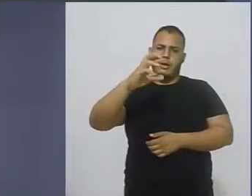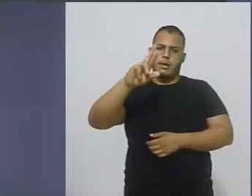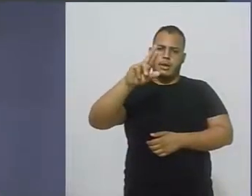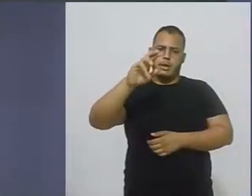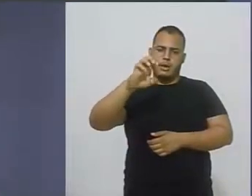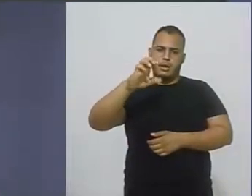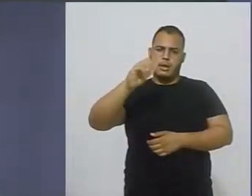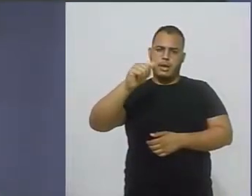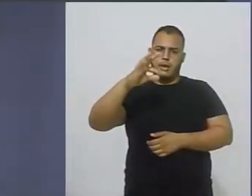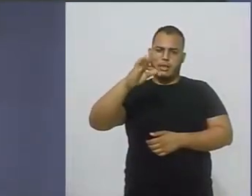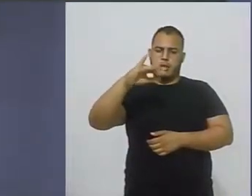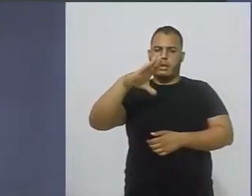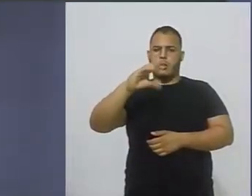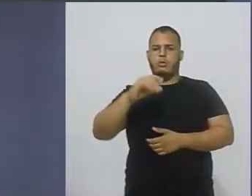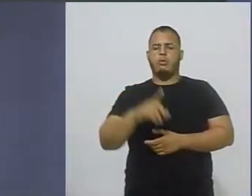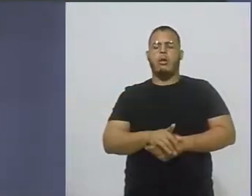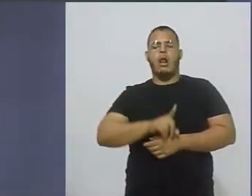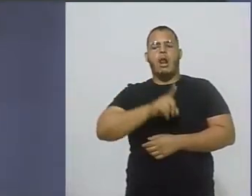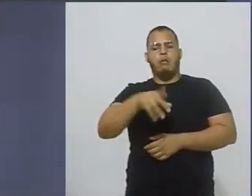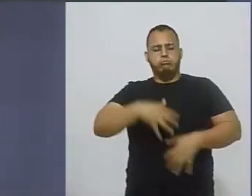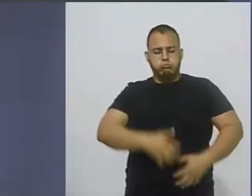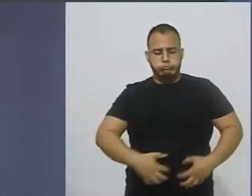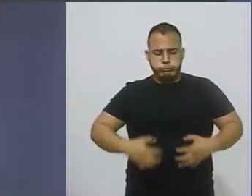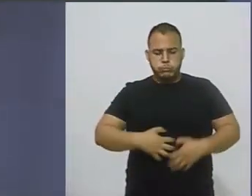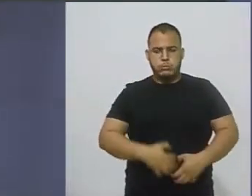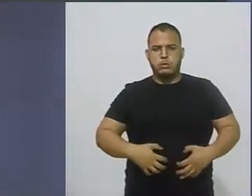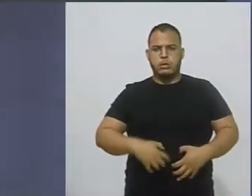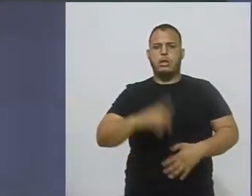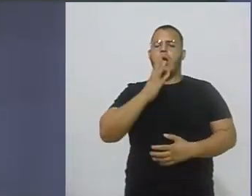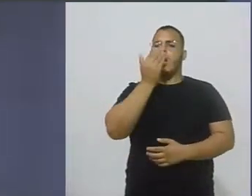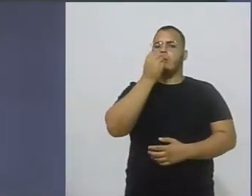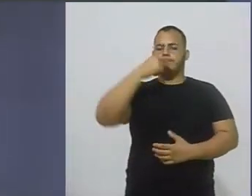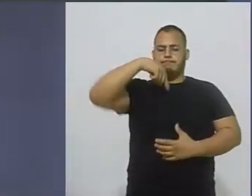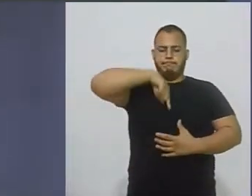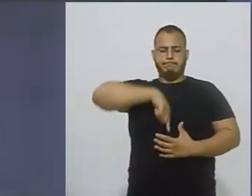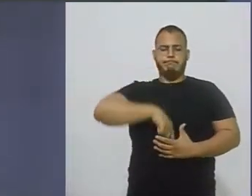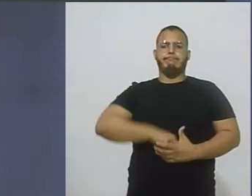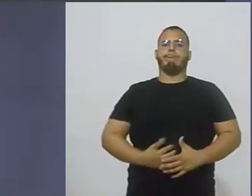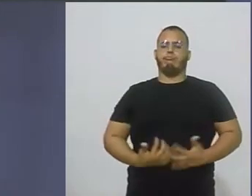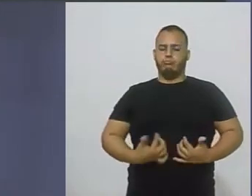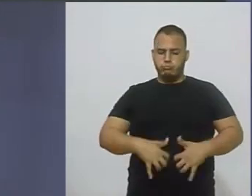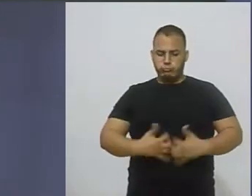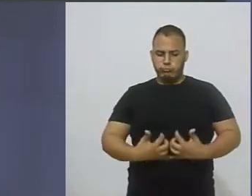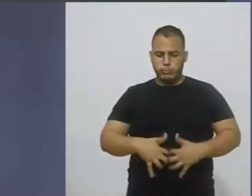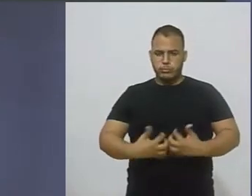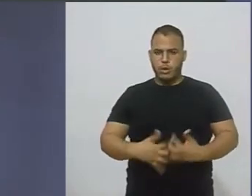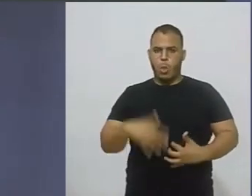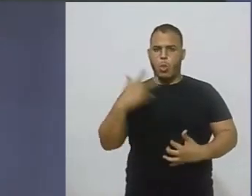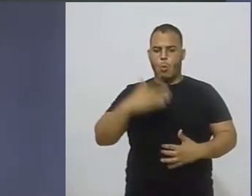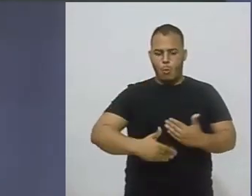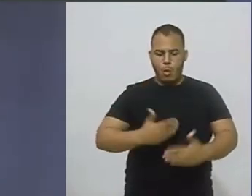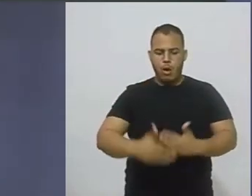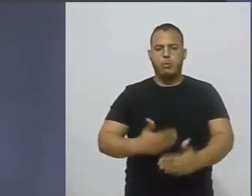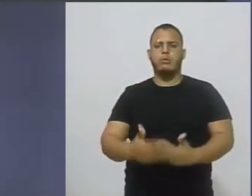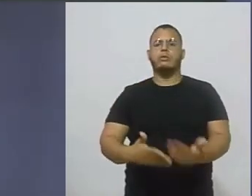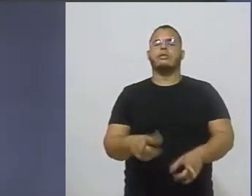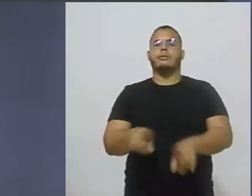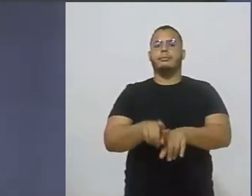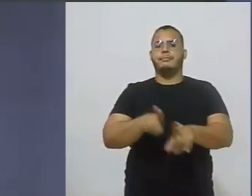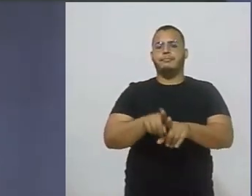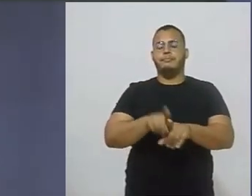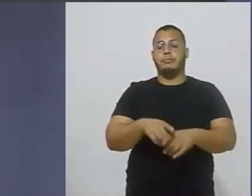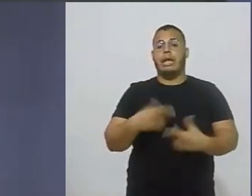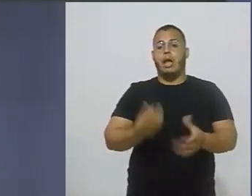atuando diretamente lá no intestino, fazendo aí a digestão dos alimentos, certo? Ajudando nesse processo. E os hormônios